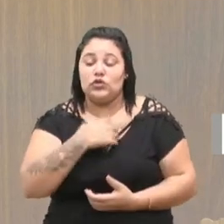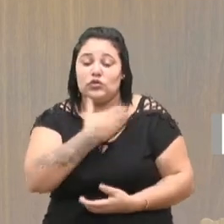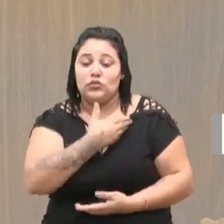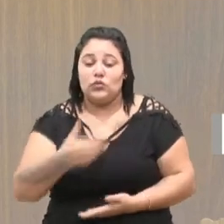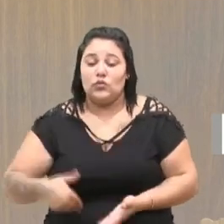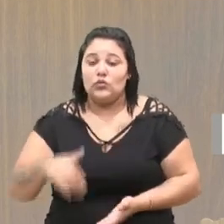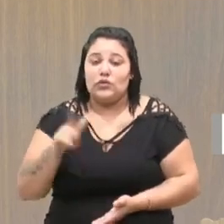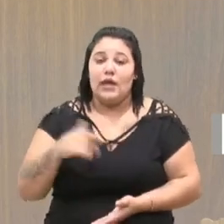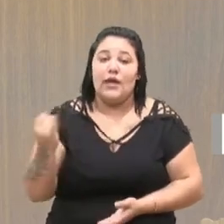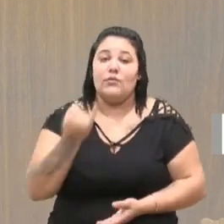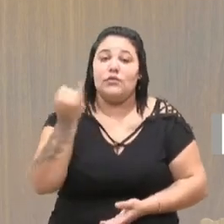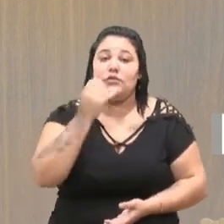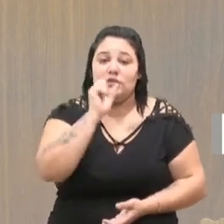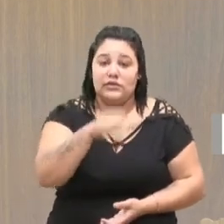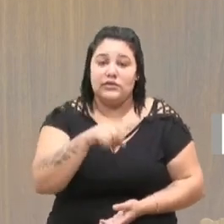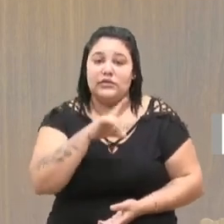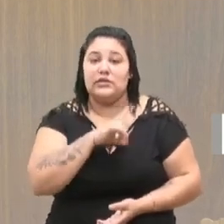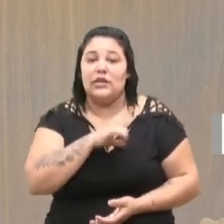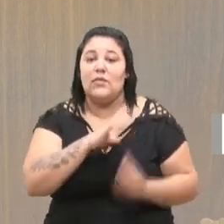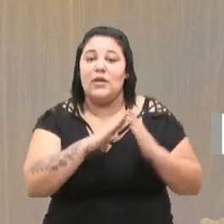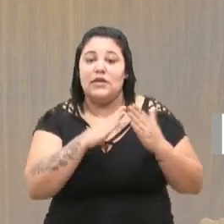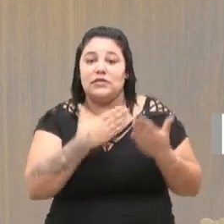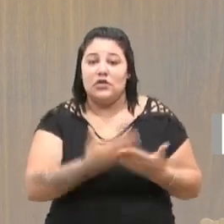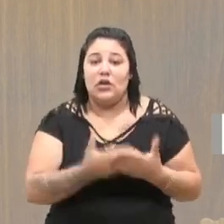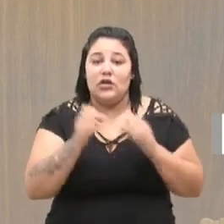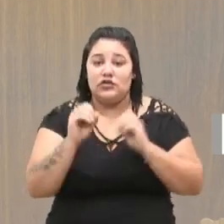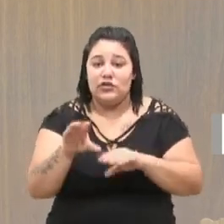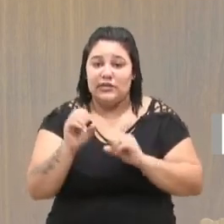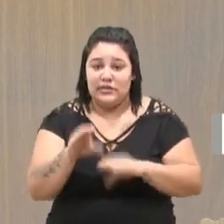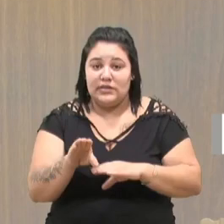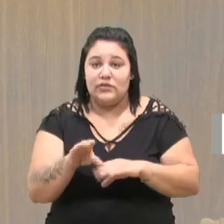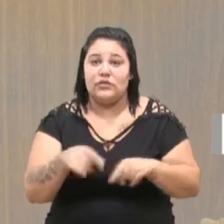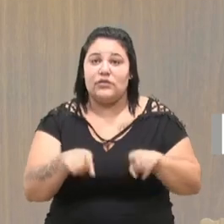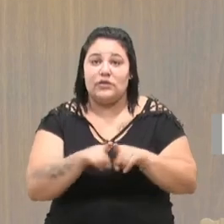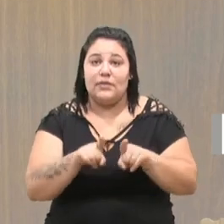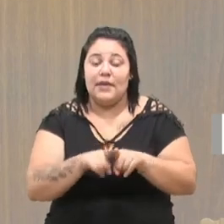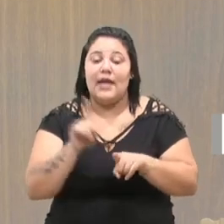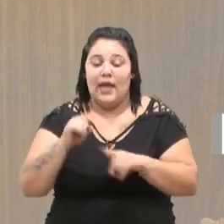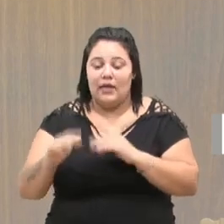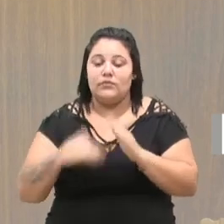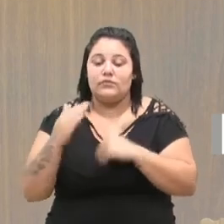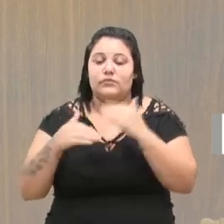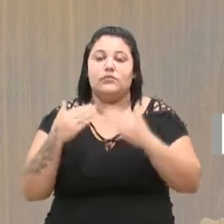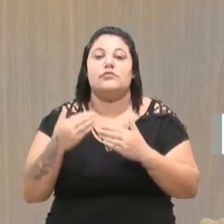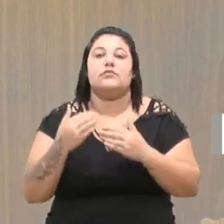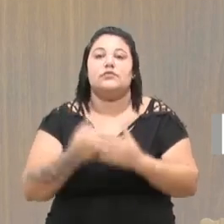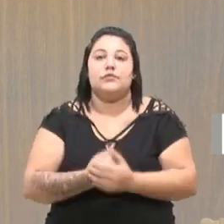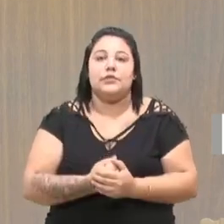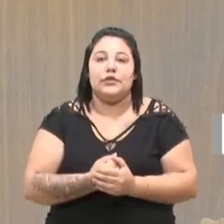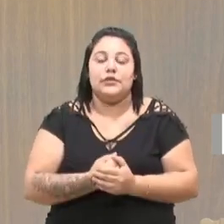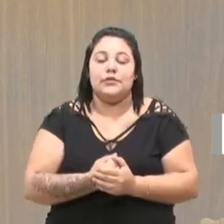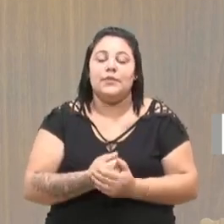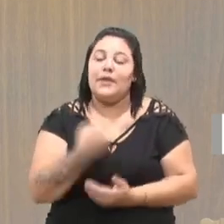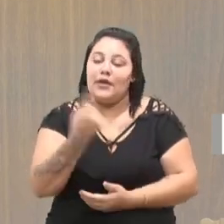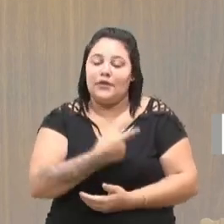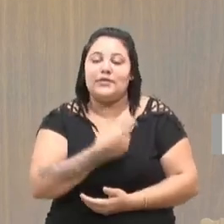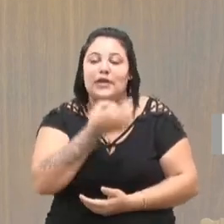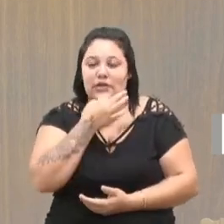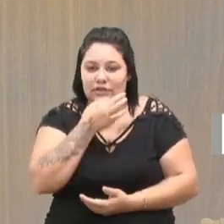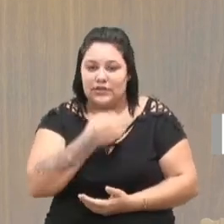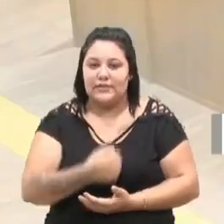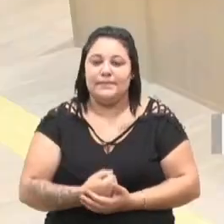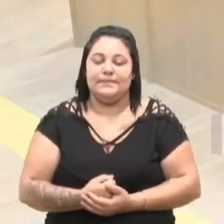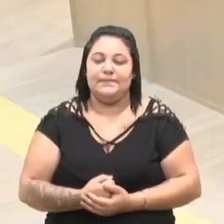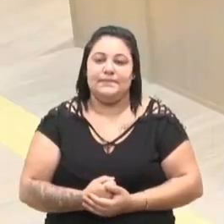é importantíssimo. Então, ter uma escola de ensino fundamental lá é um avanço muito significativo para a nossa cidade. Obrigado